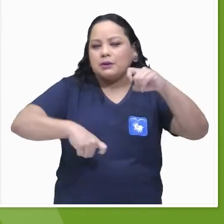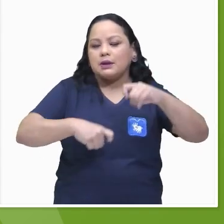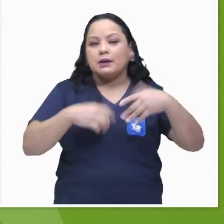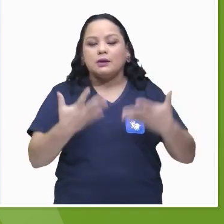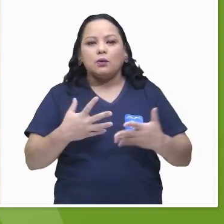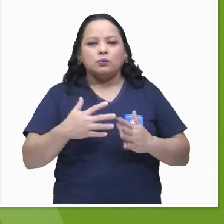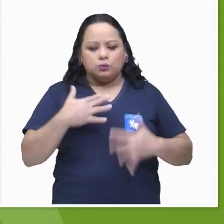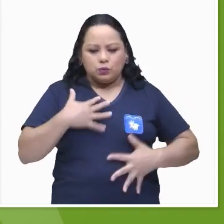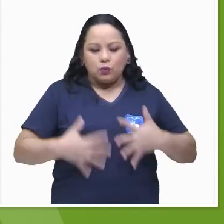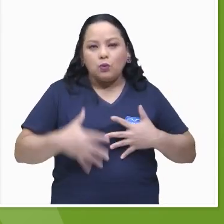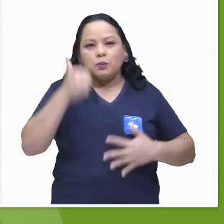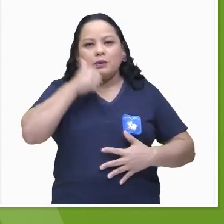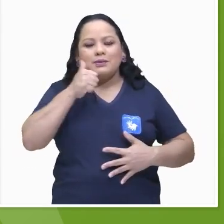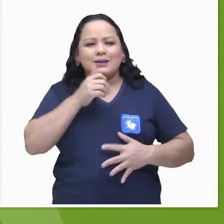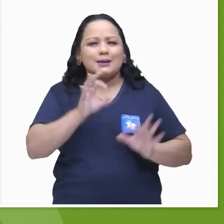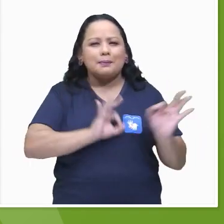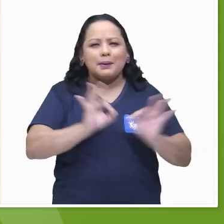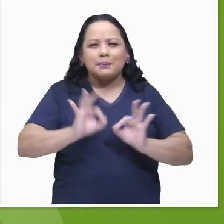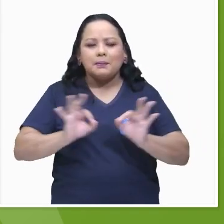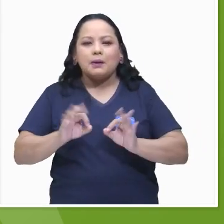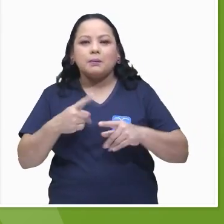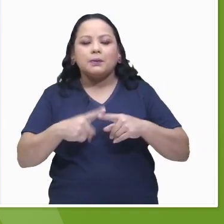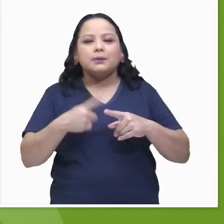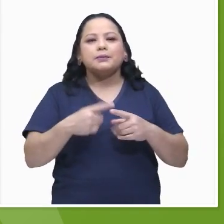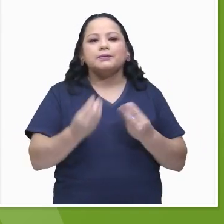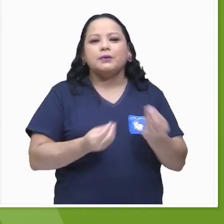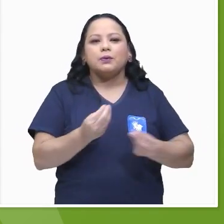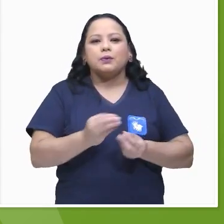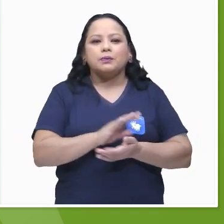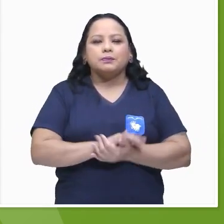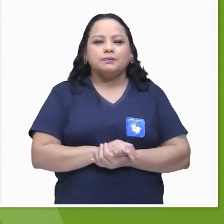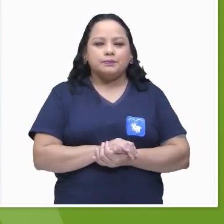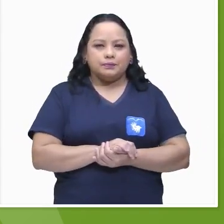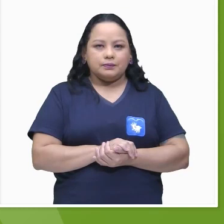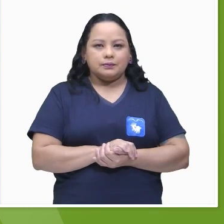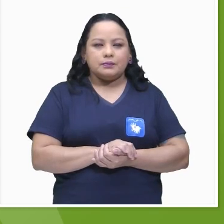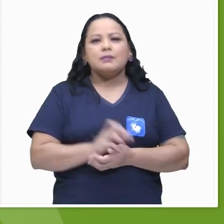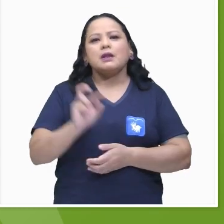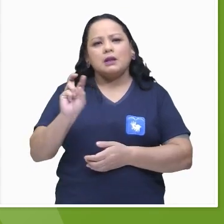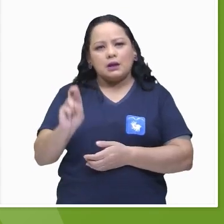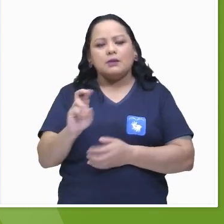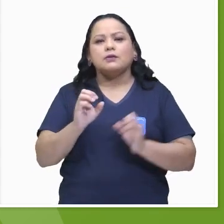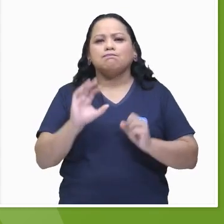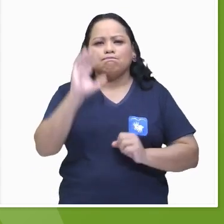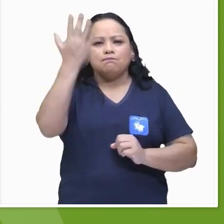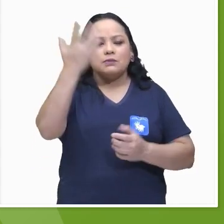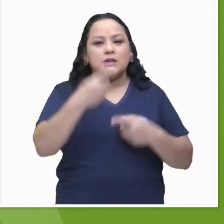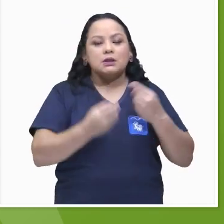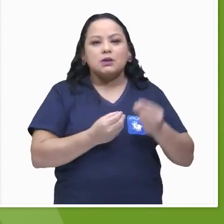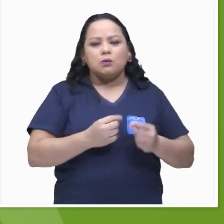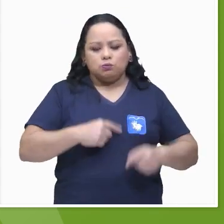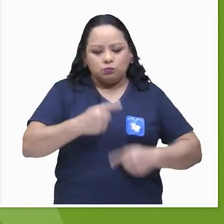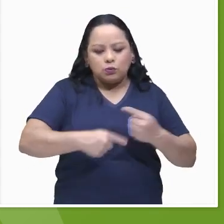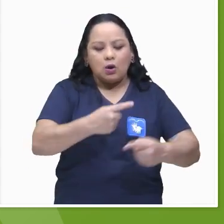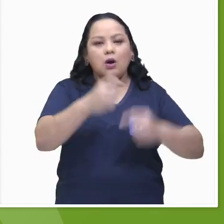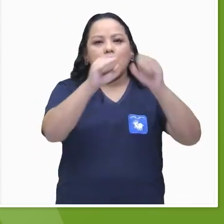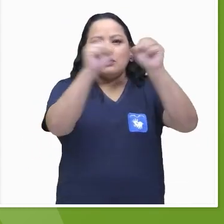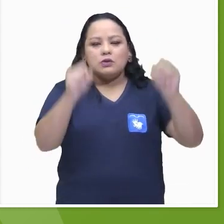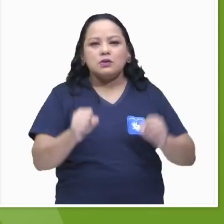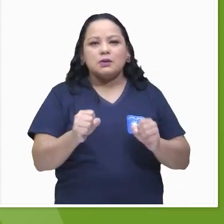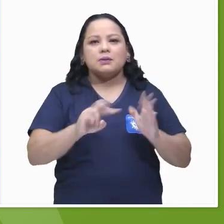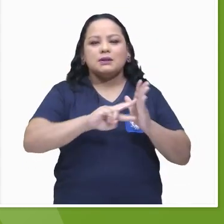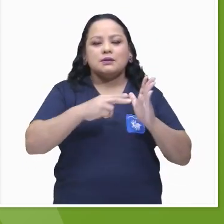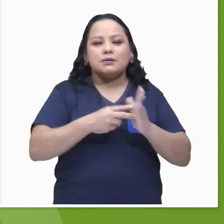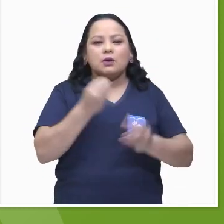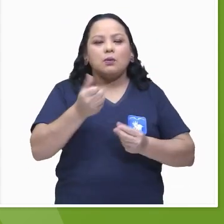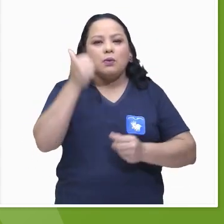da menina já está se preparando para engravidar. Tá? Então, o sistema reprodutor já está sinalizando que ela já